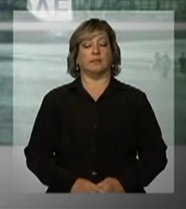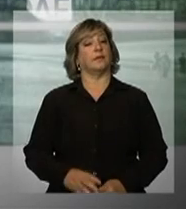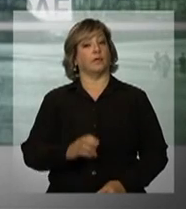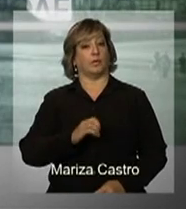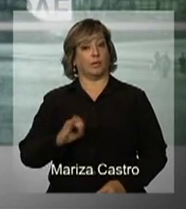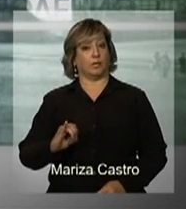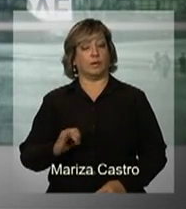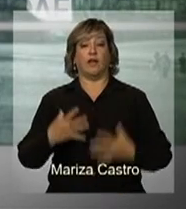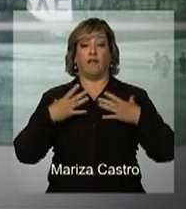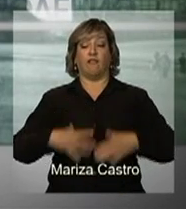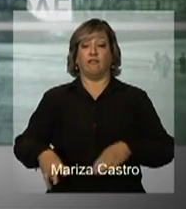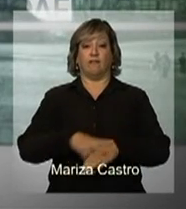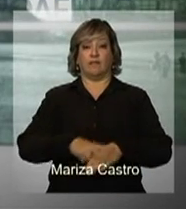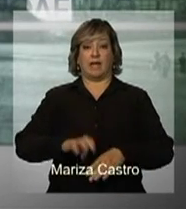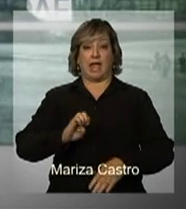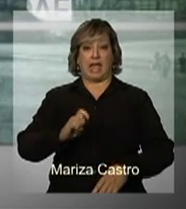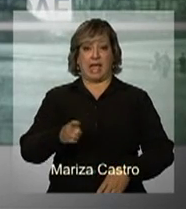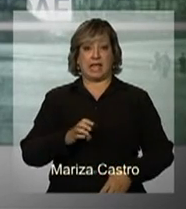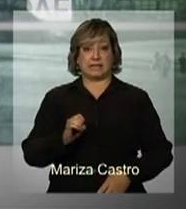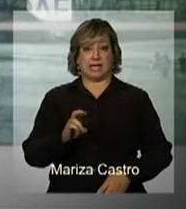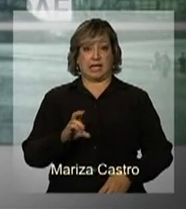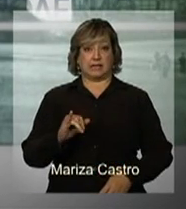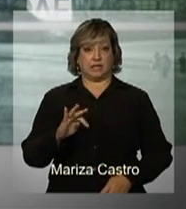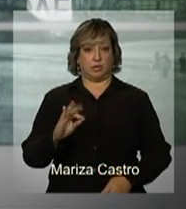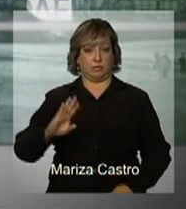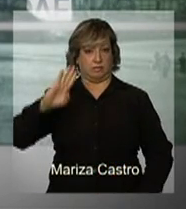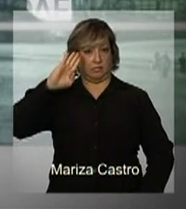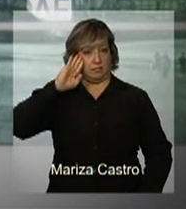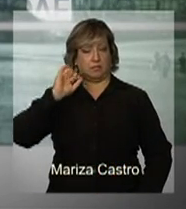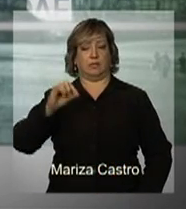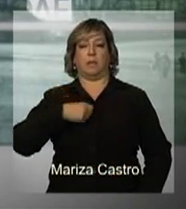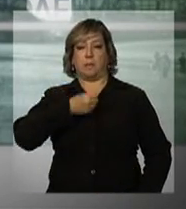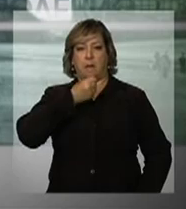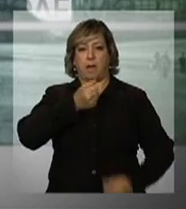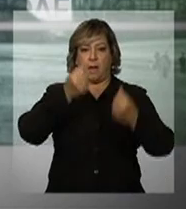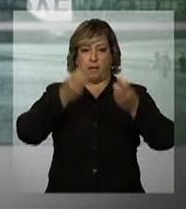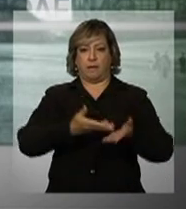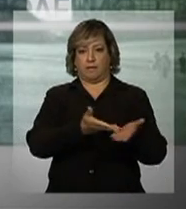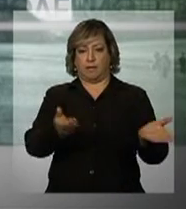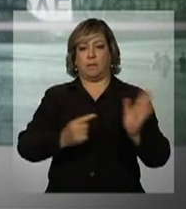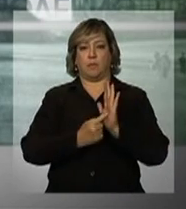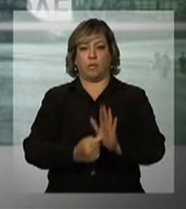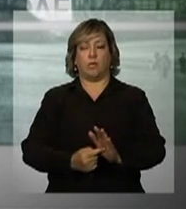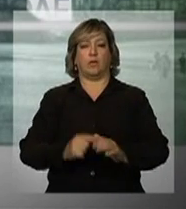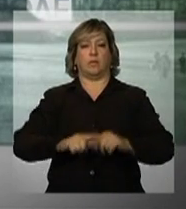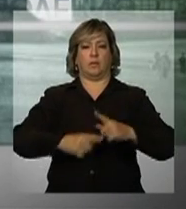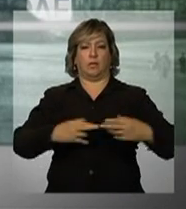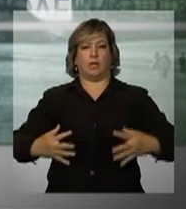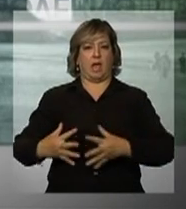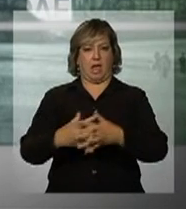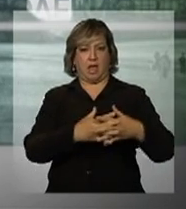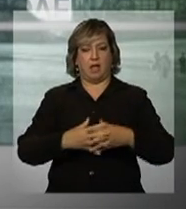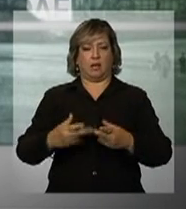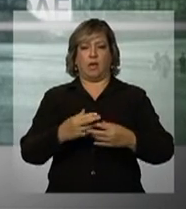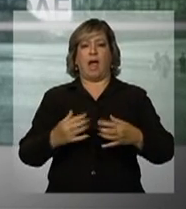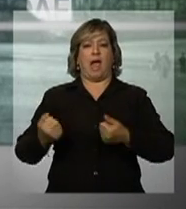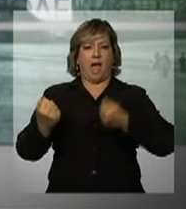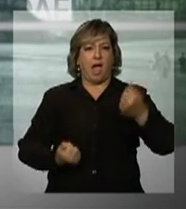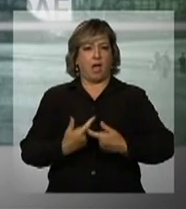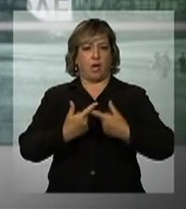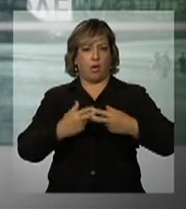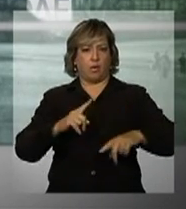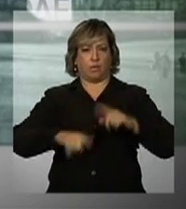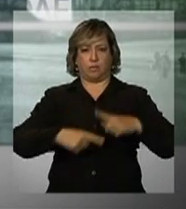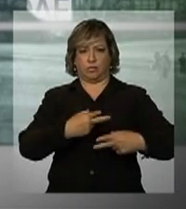Olá. O Exército apresentou à imprensa em Brasília os militares, as viaturas e os equipamentos que irão participar das ações